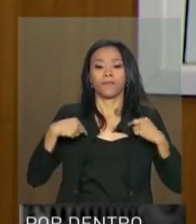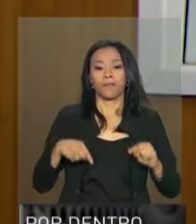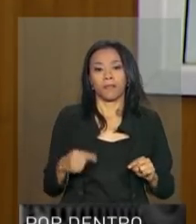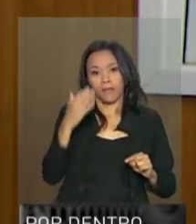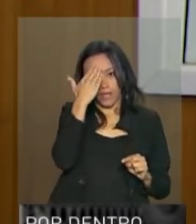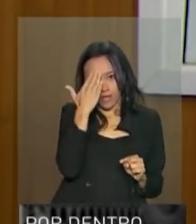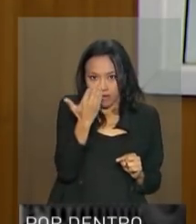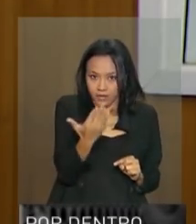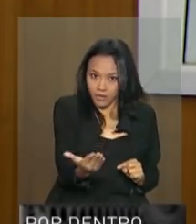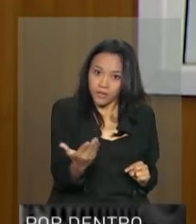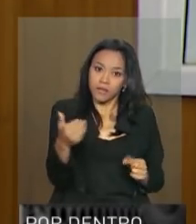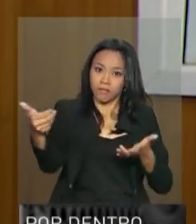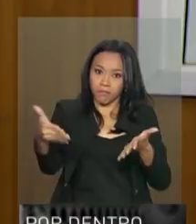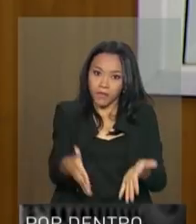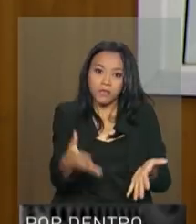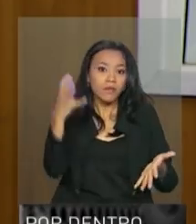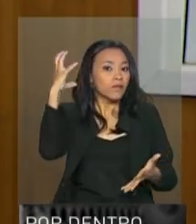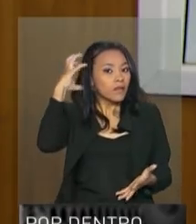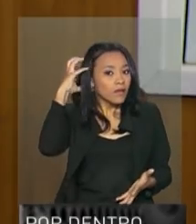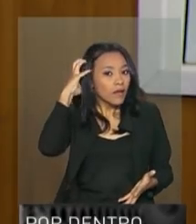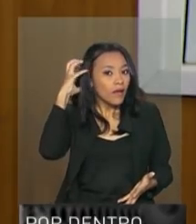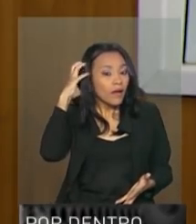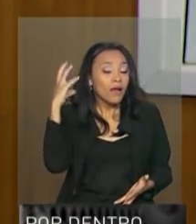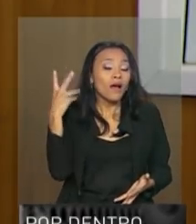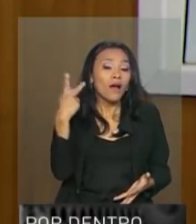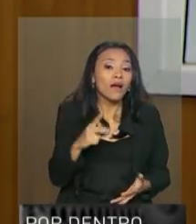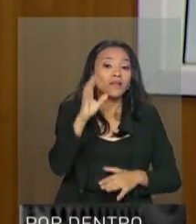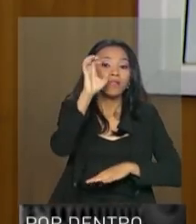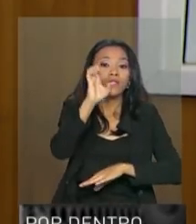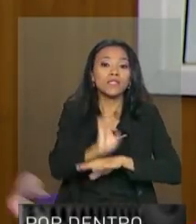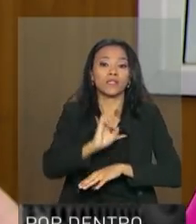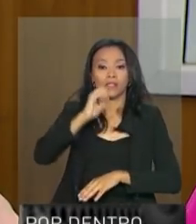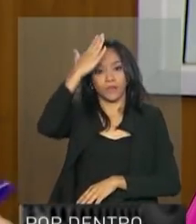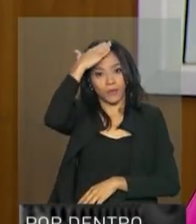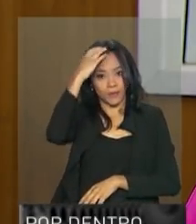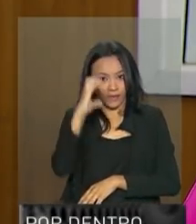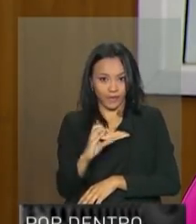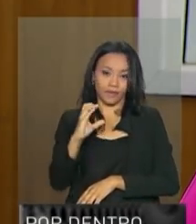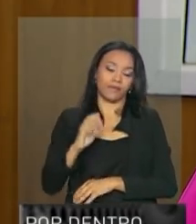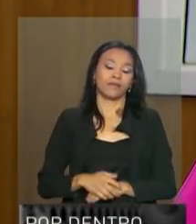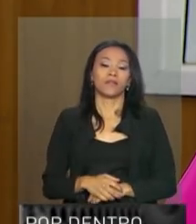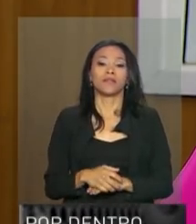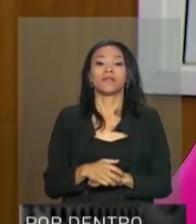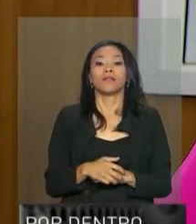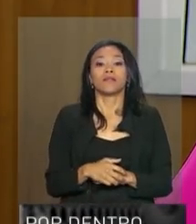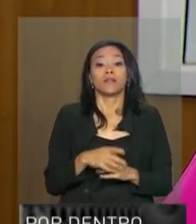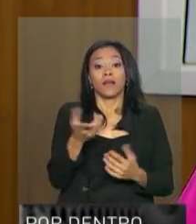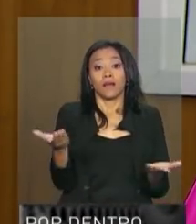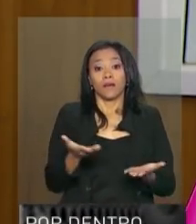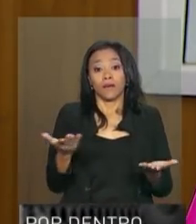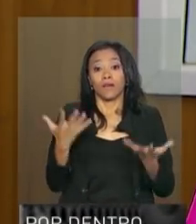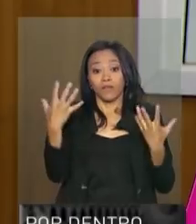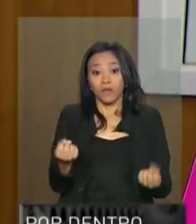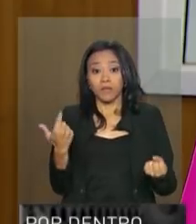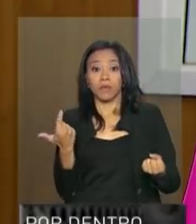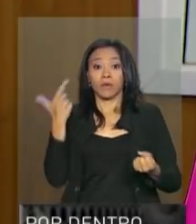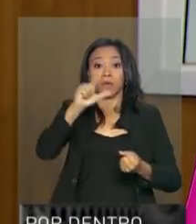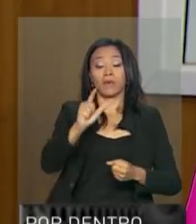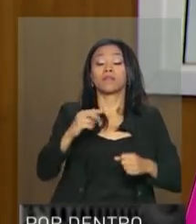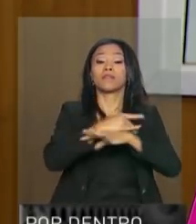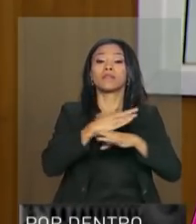Elisângela Jubanski, da Rádio Banda B 550M, de Curitiba, no Paraná. Dando prosseguimento, a gente segue agora até Belo Horizonte, Minas Gerais.